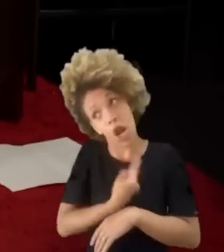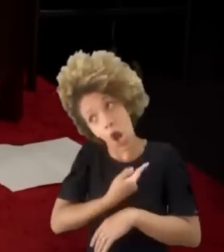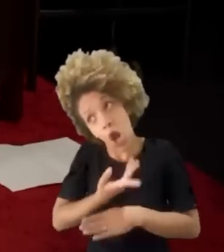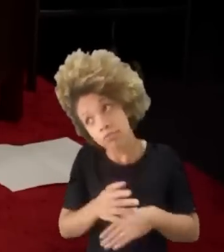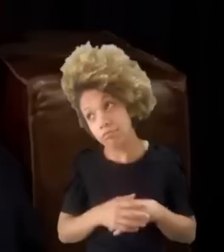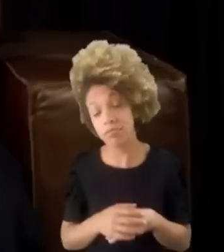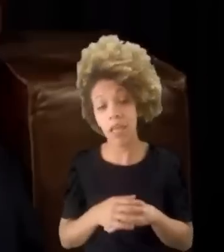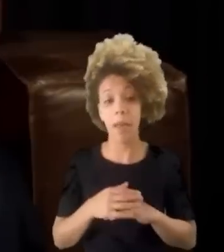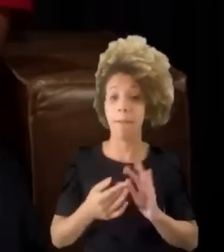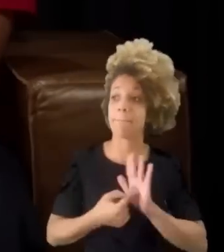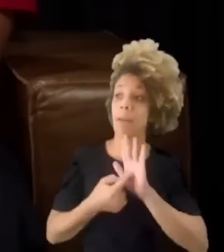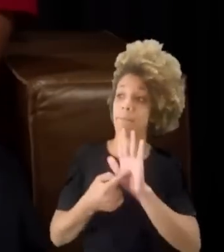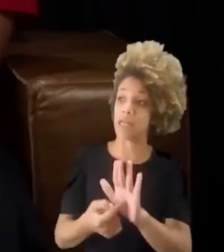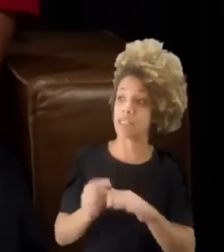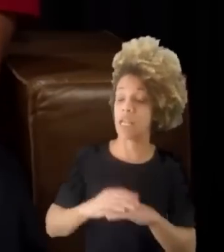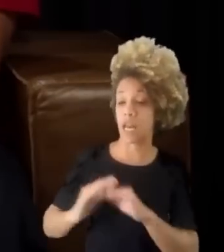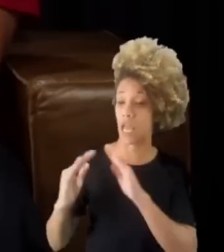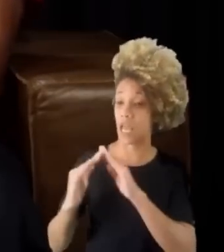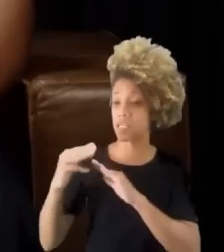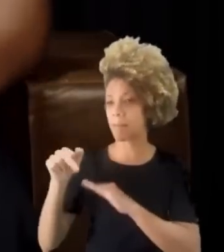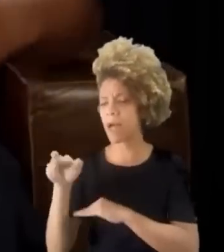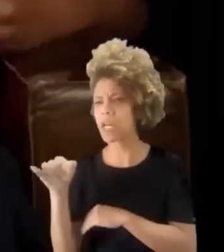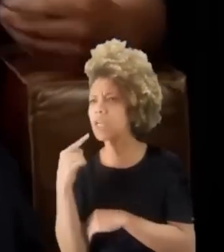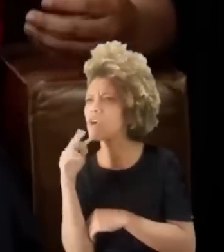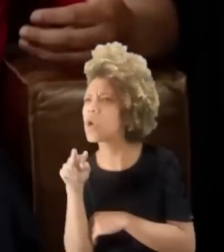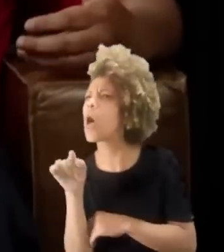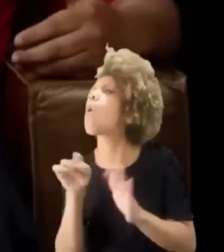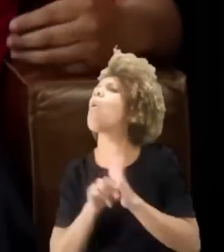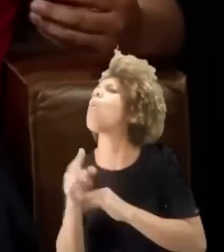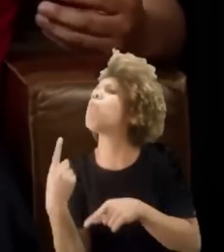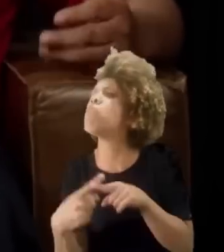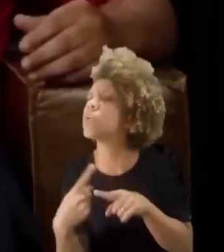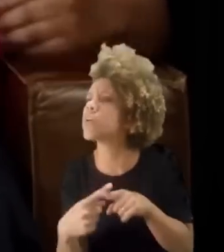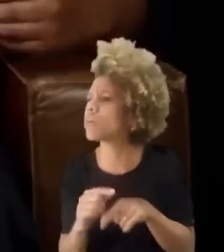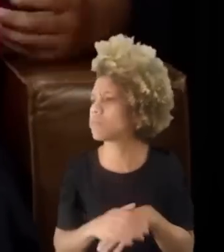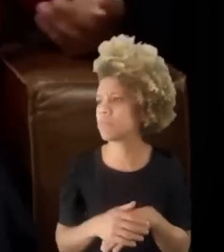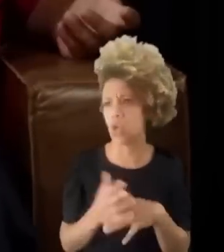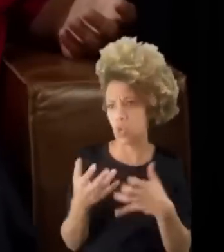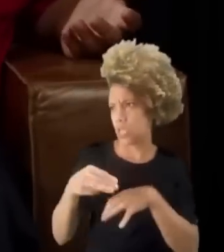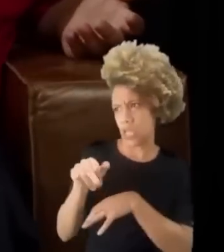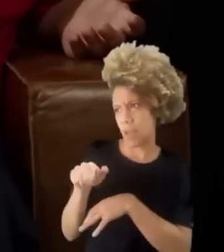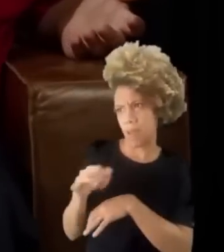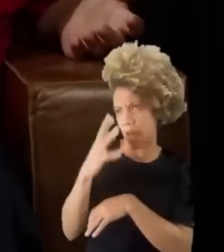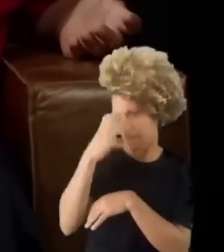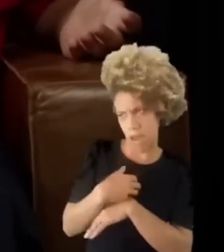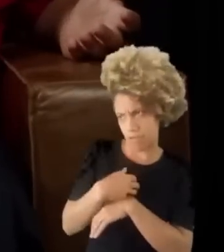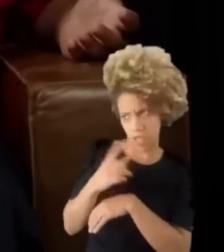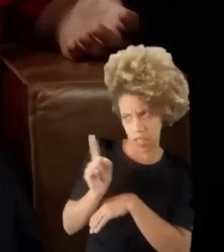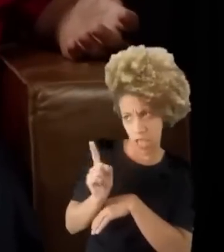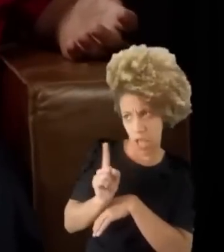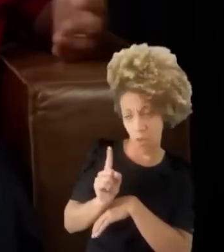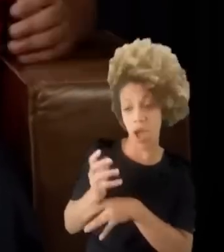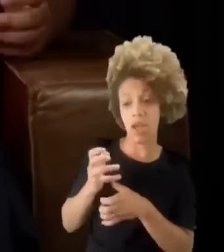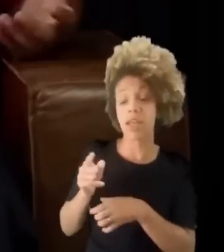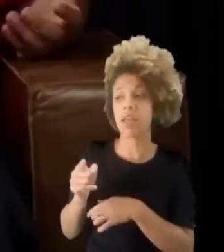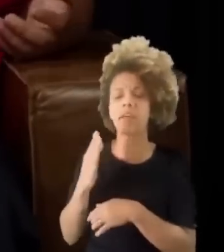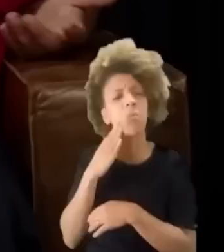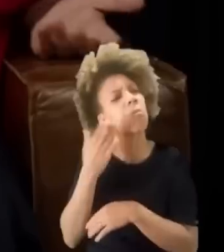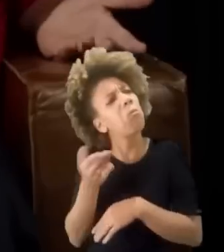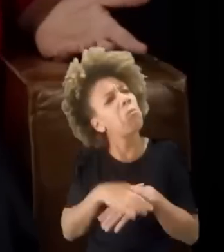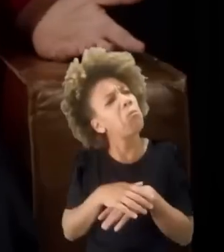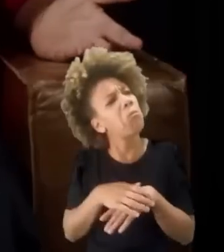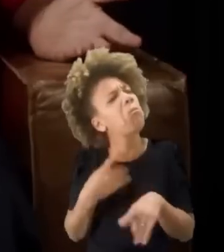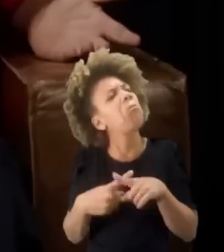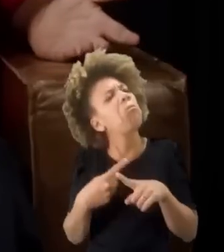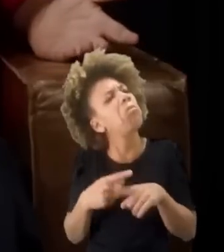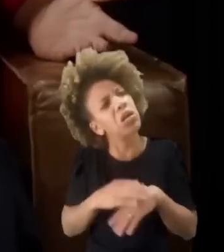ruim para nós para aparecer no dentro da casa da dona Maria e a Dona Maria pelo menos perguntar o porquê mas não queria que a Dona Maria ficasse Nossa amiga mas queria que a